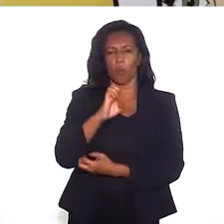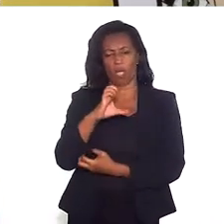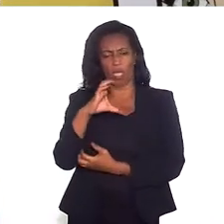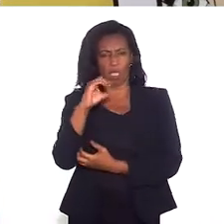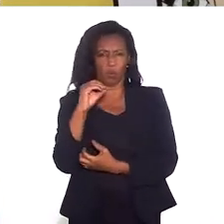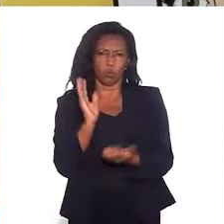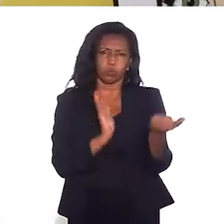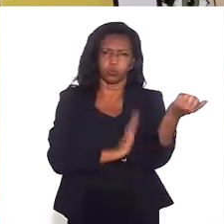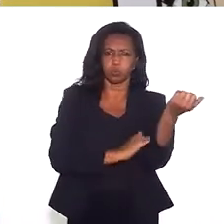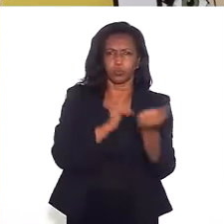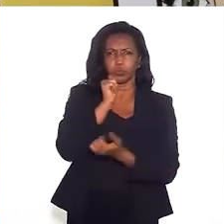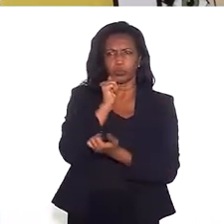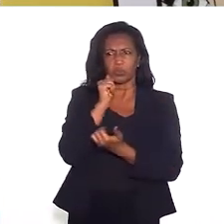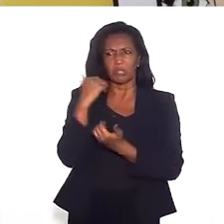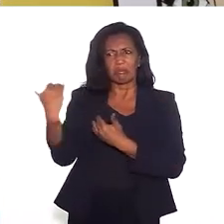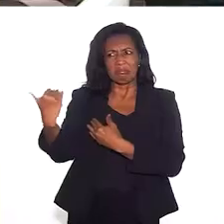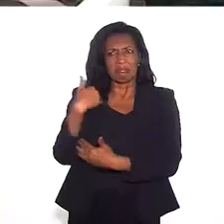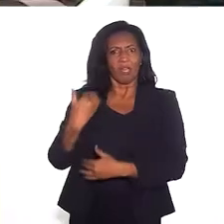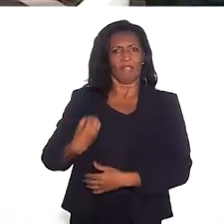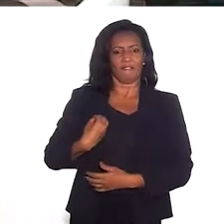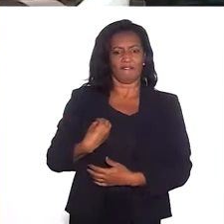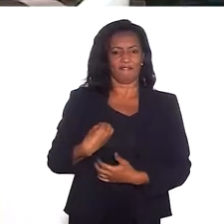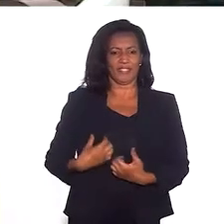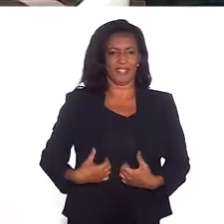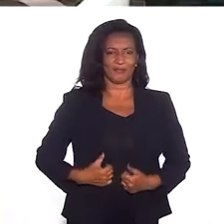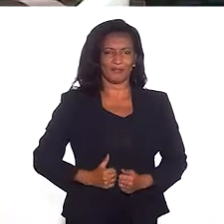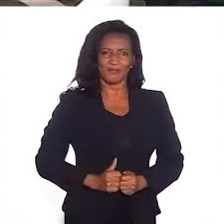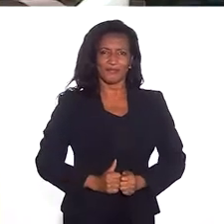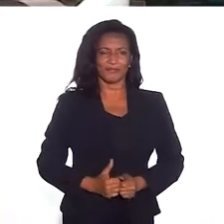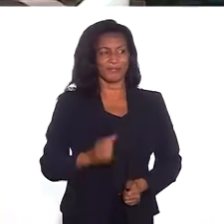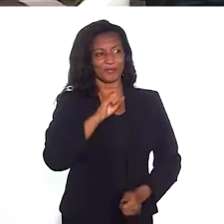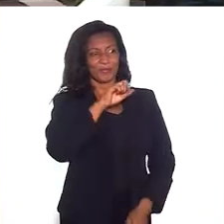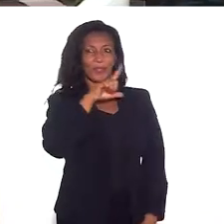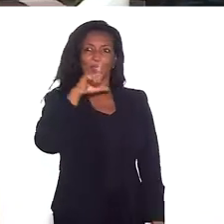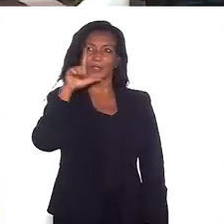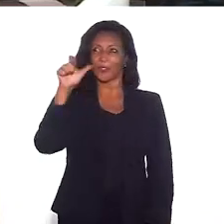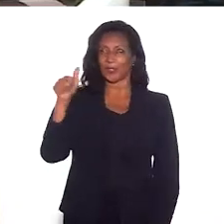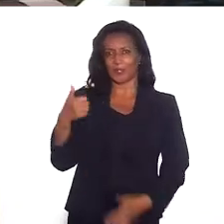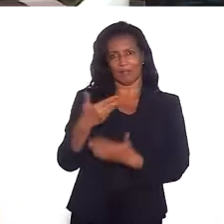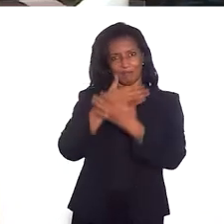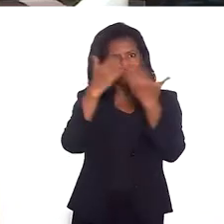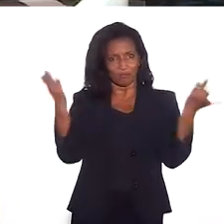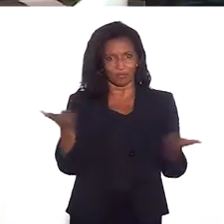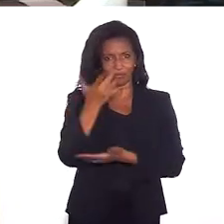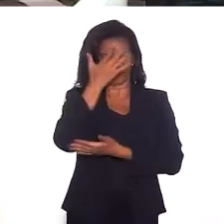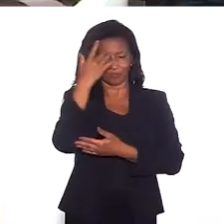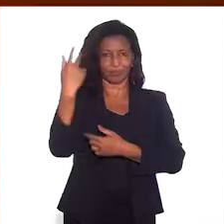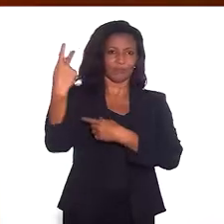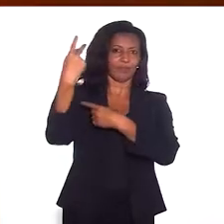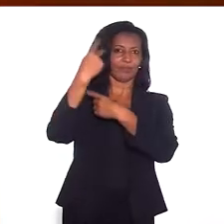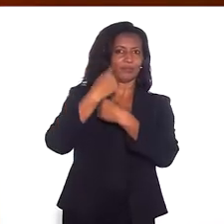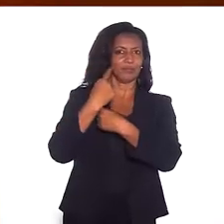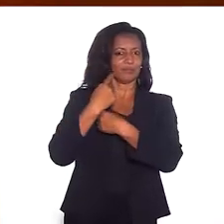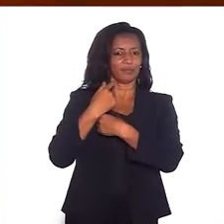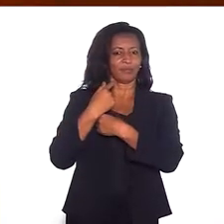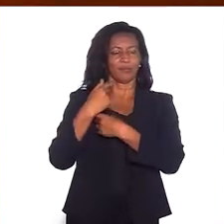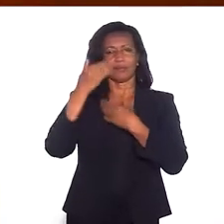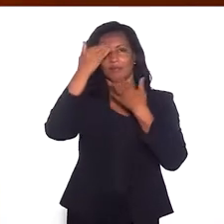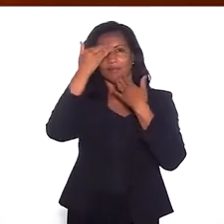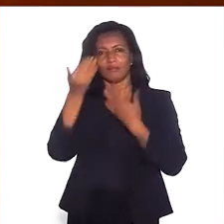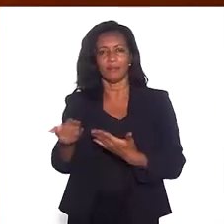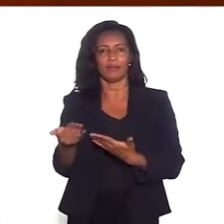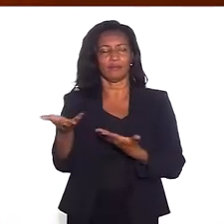ecofeminismo chegou na vida de vocês? Olá, Marieta, Vanessa e todas as pessoas que nos acompanham. Muito obrigada